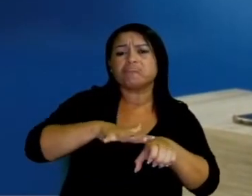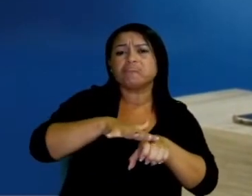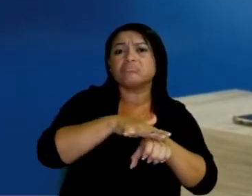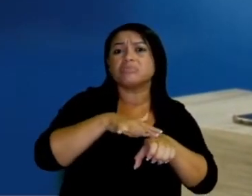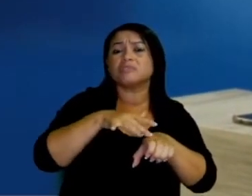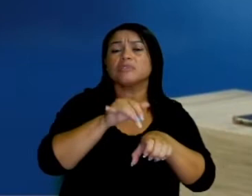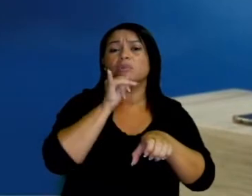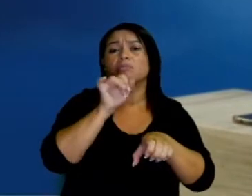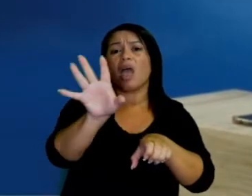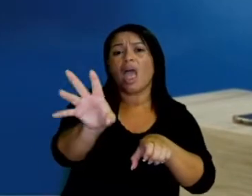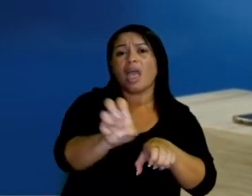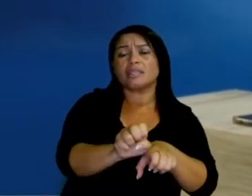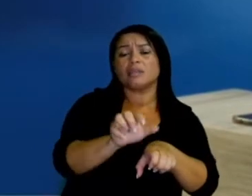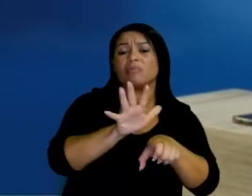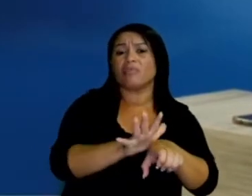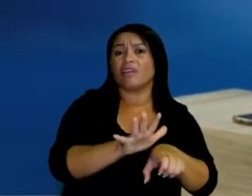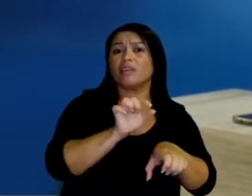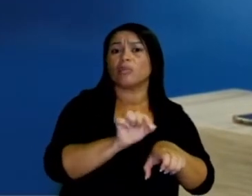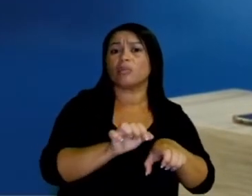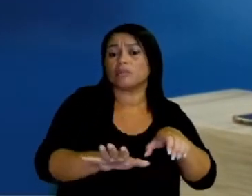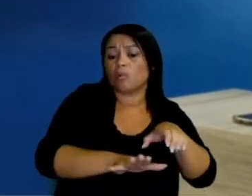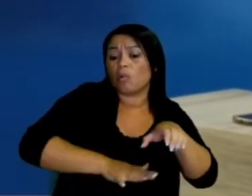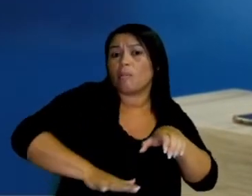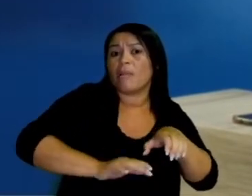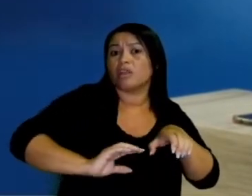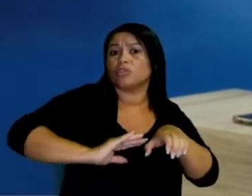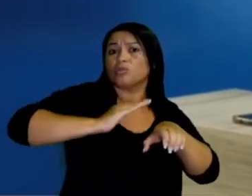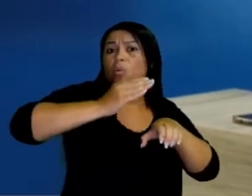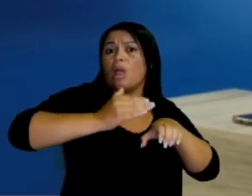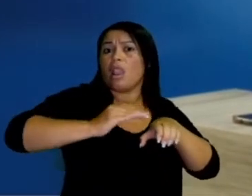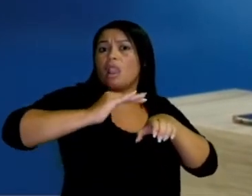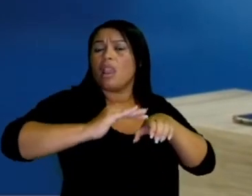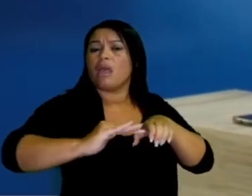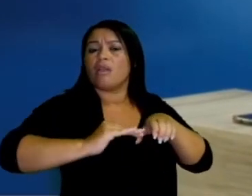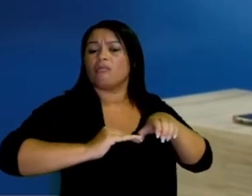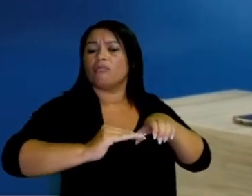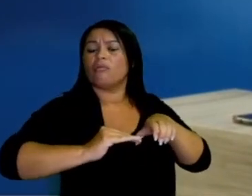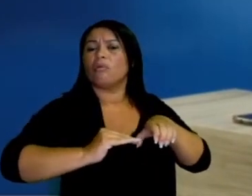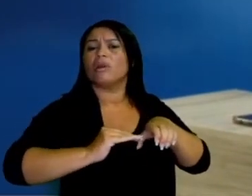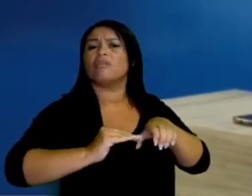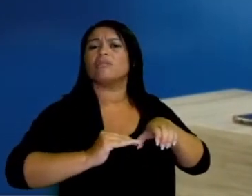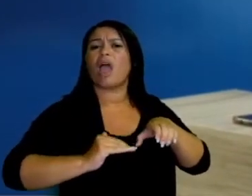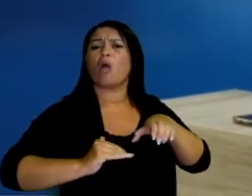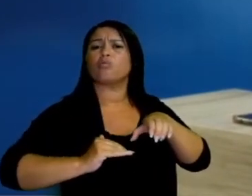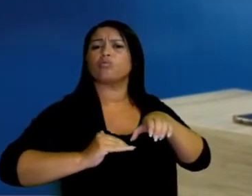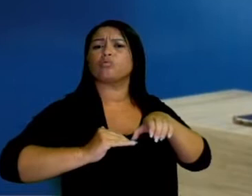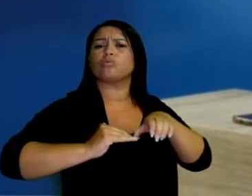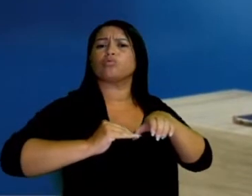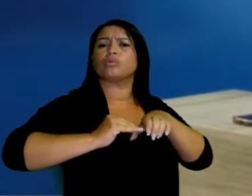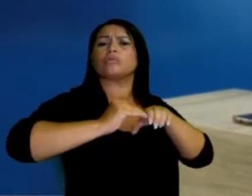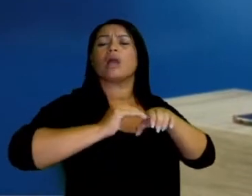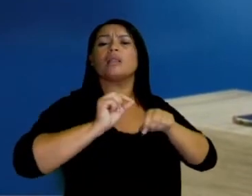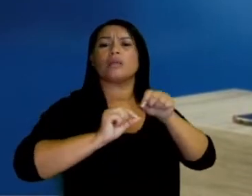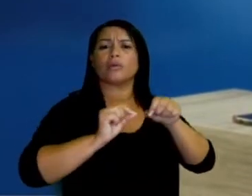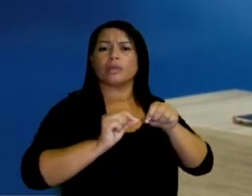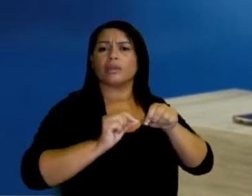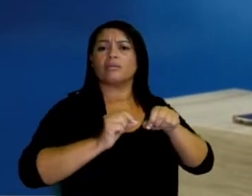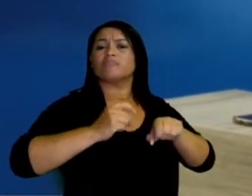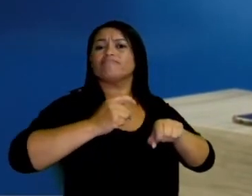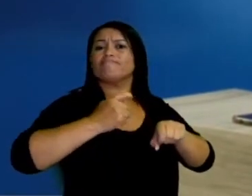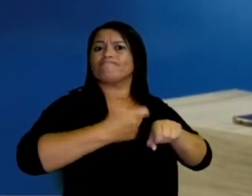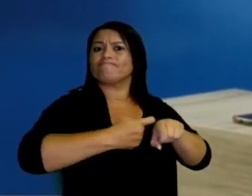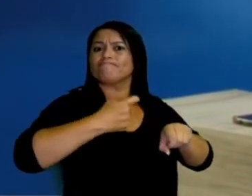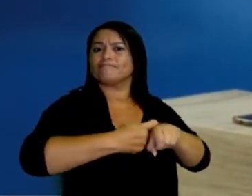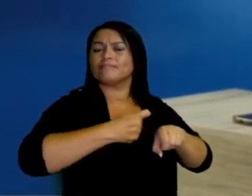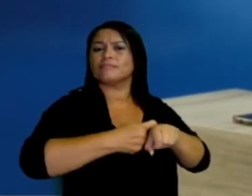ser recebido nessa parte mais baixa do relevo e vai assim se acumulando até formar uma bacia sedimentar,